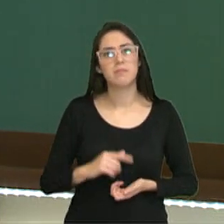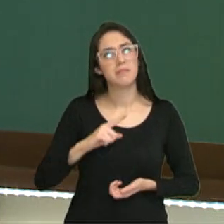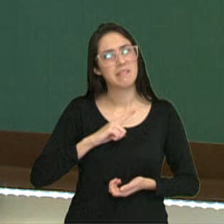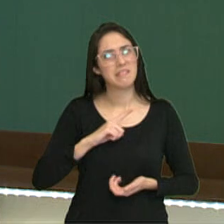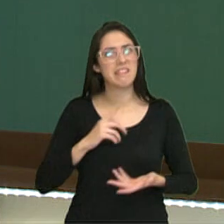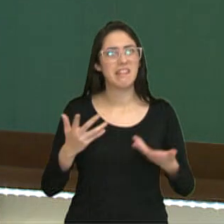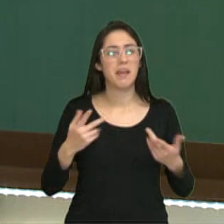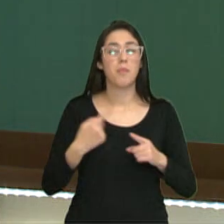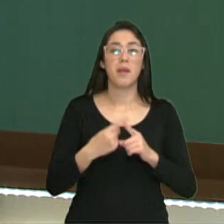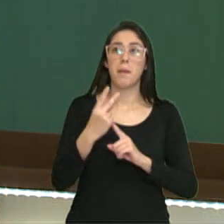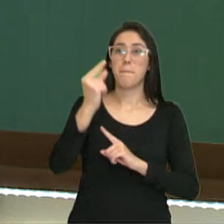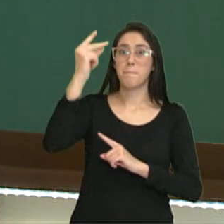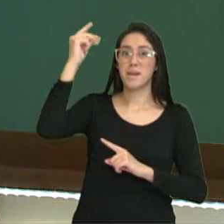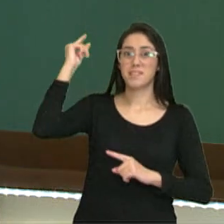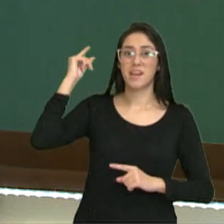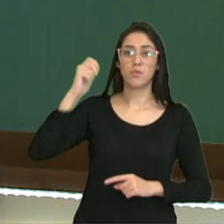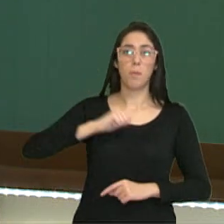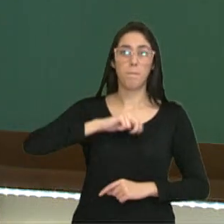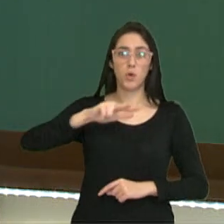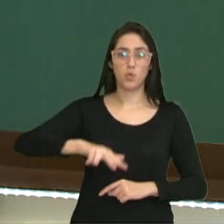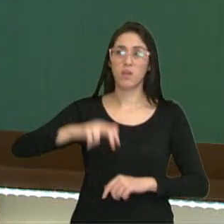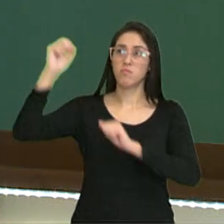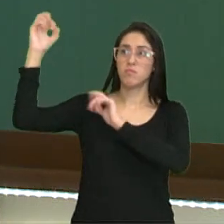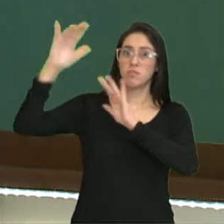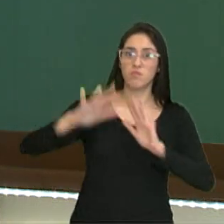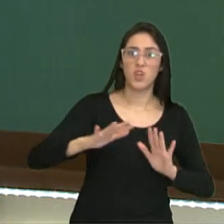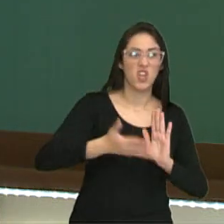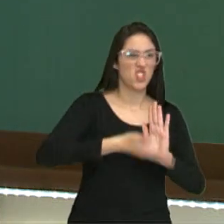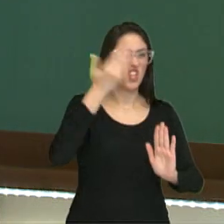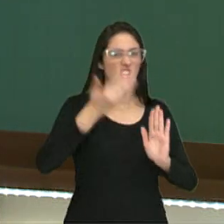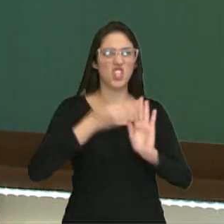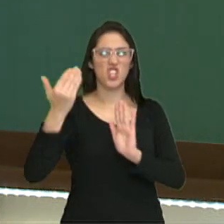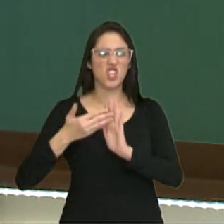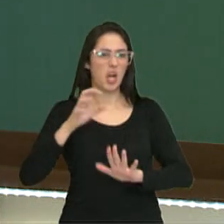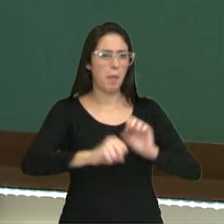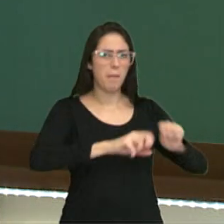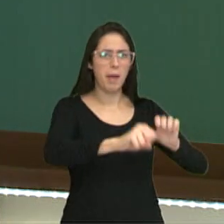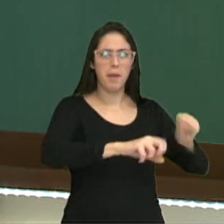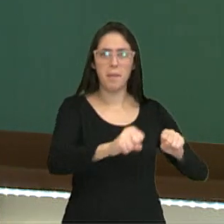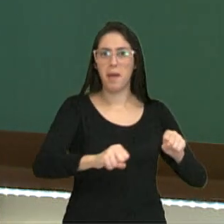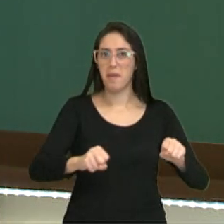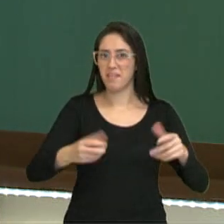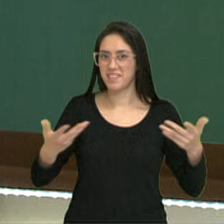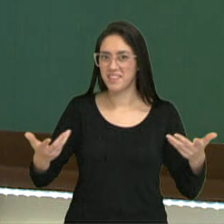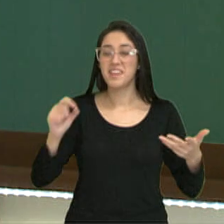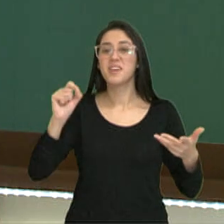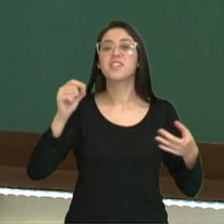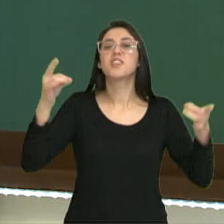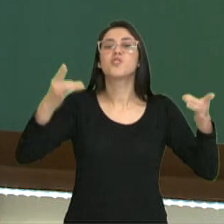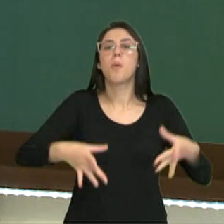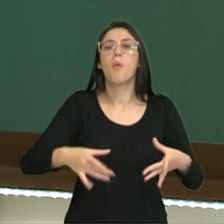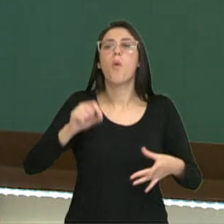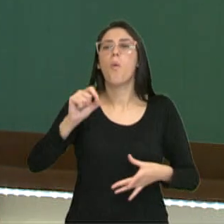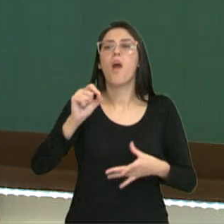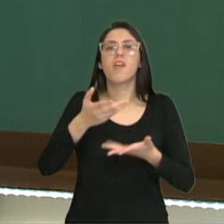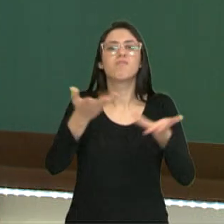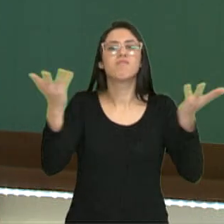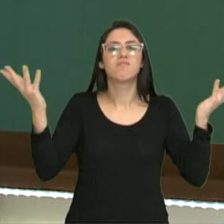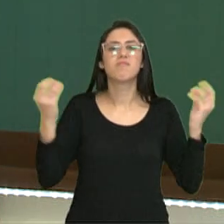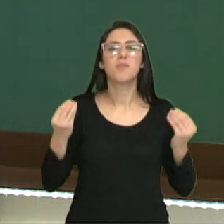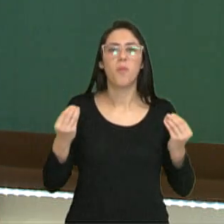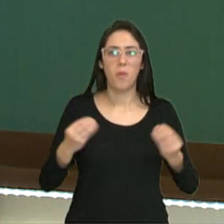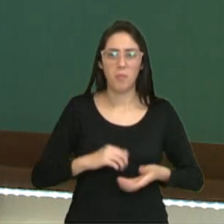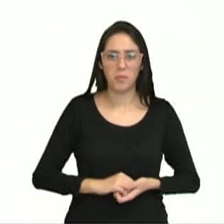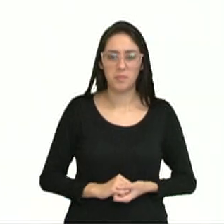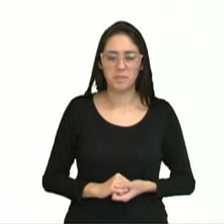questão, os portugueses entraram aqui e foram tirando tudo que eles conseguiram, né? O que sobrou, como é que tá?